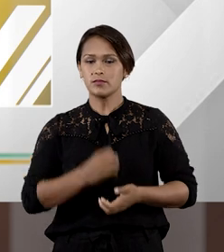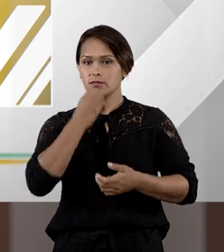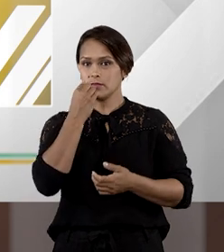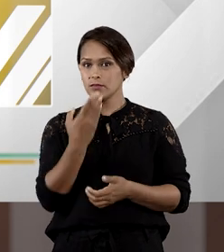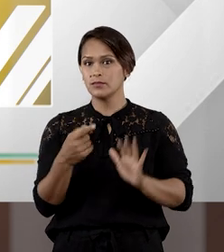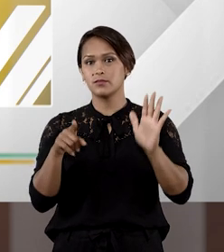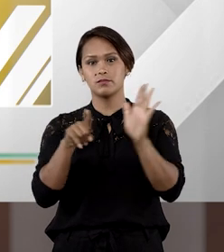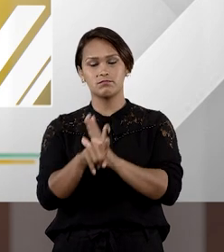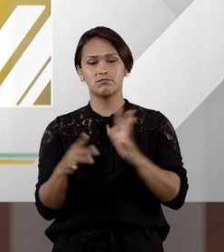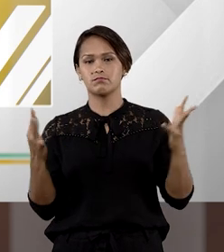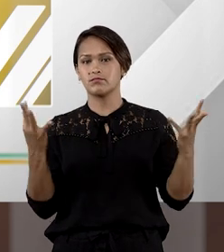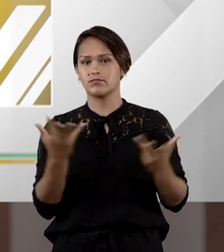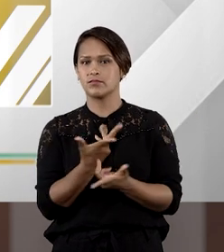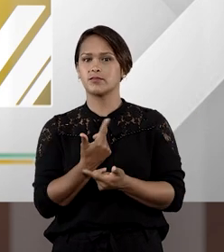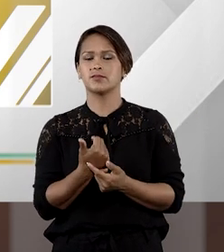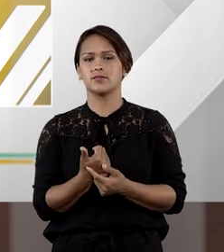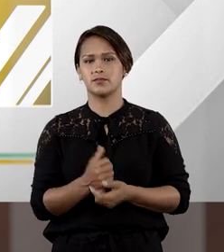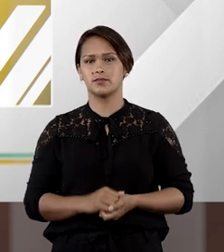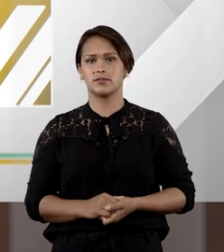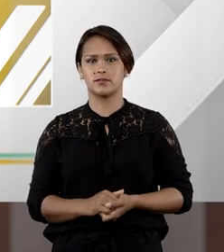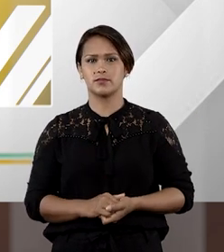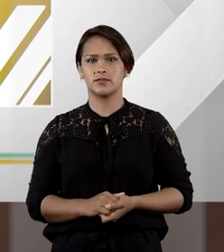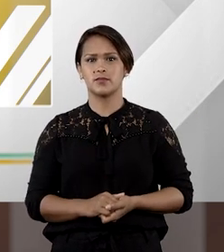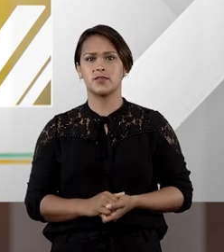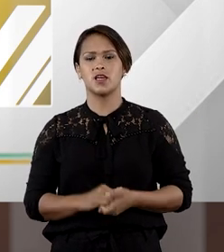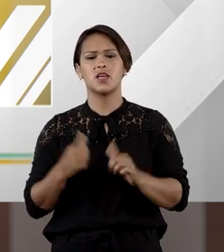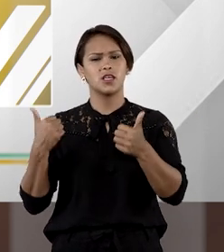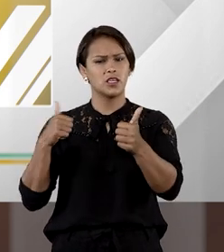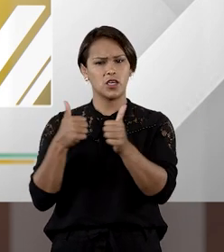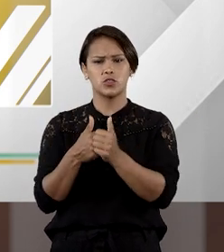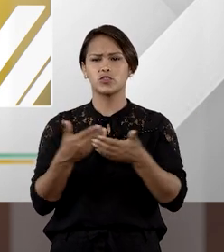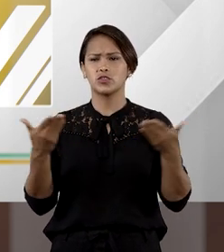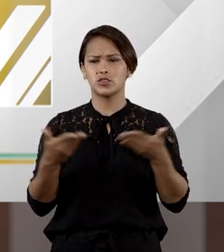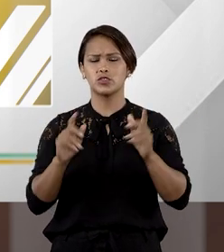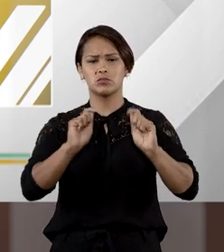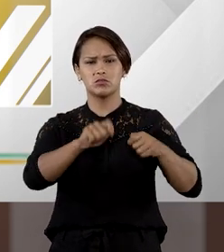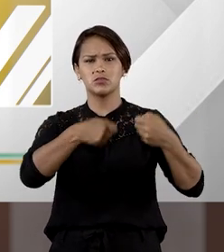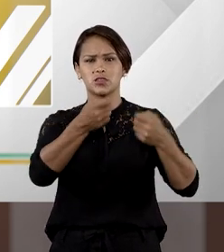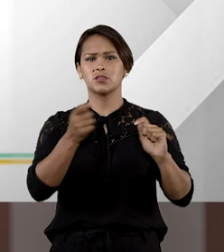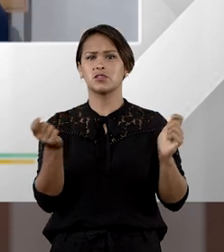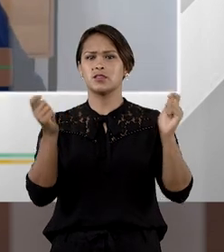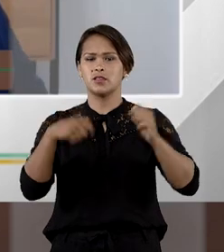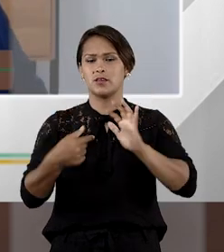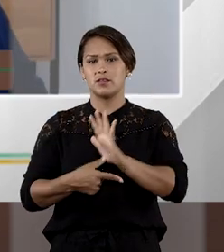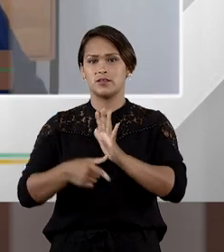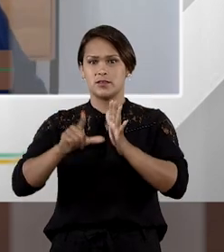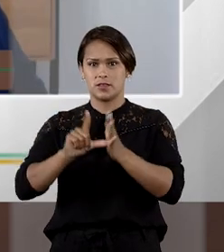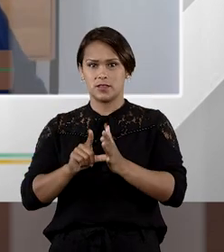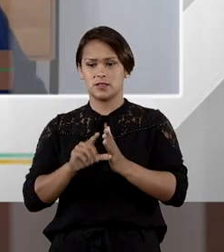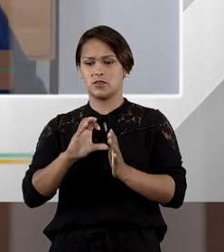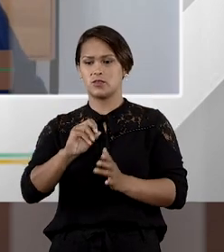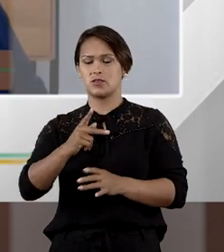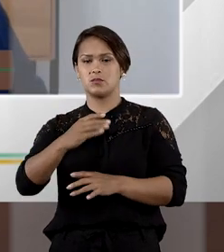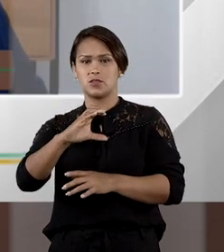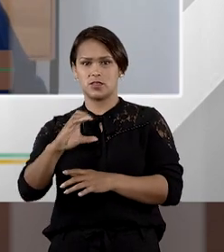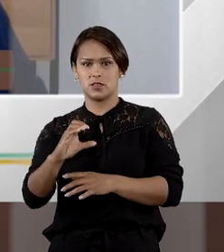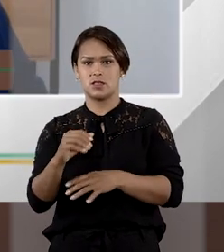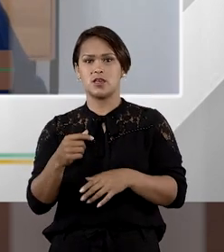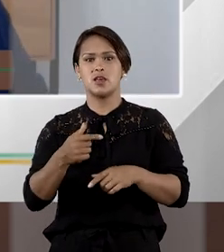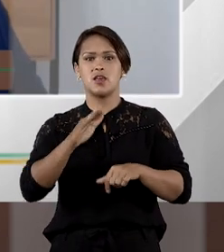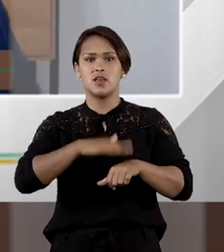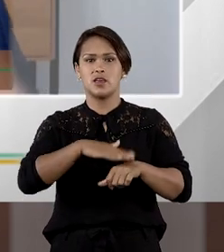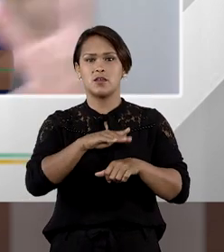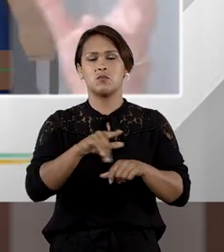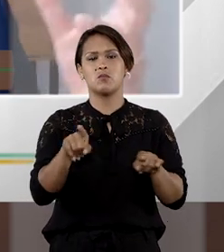Muito bem, excelente pergunta. E a doutrina já defendia essa possibilidade antes mesmo do CPC, e é